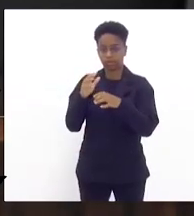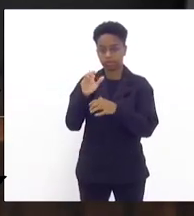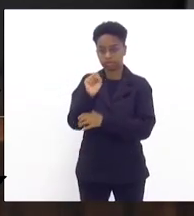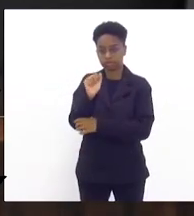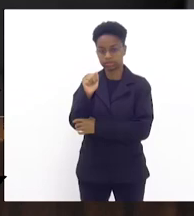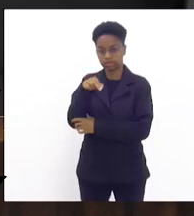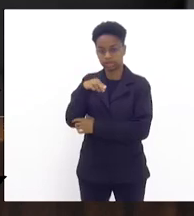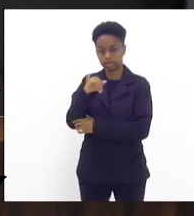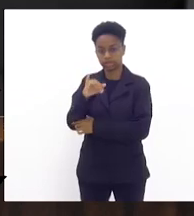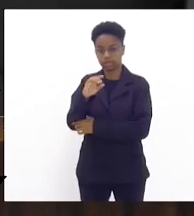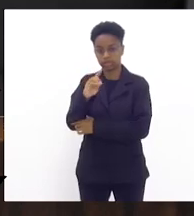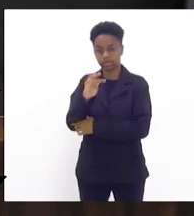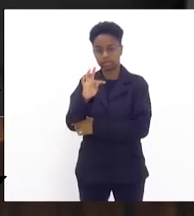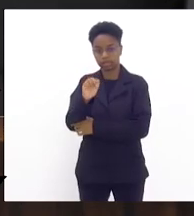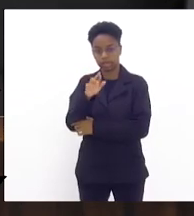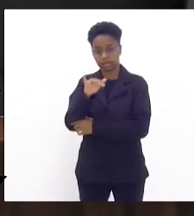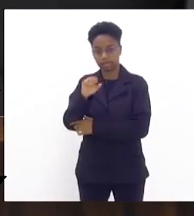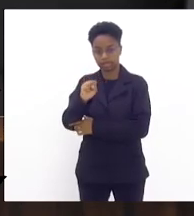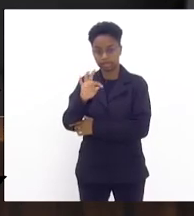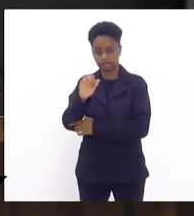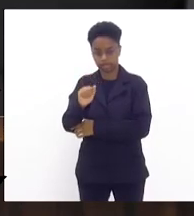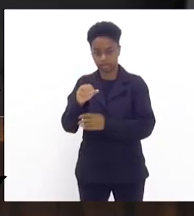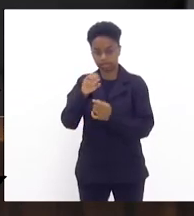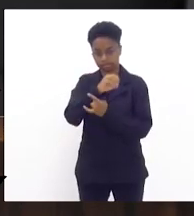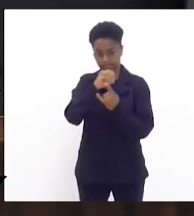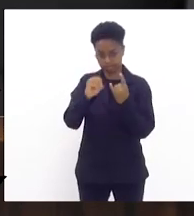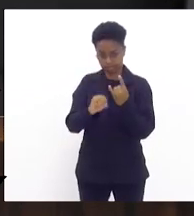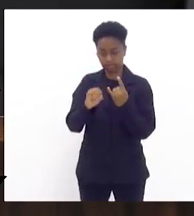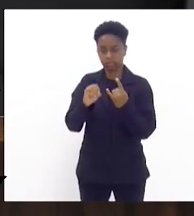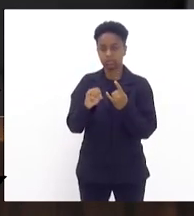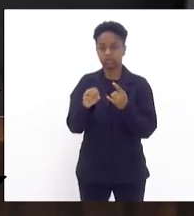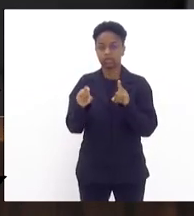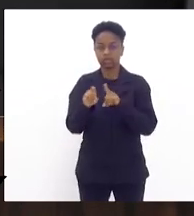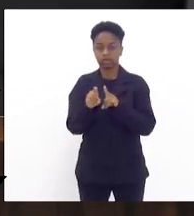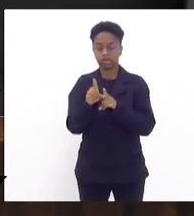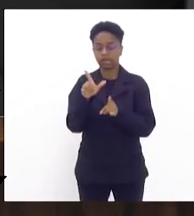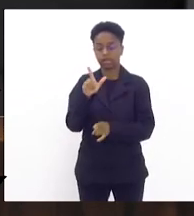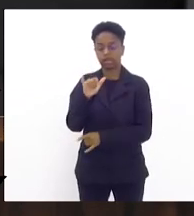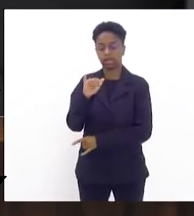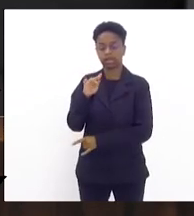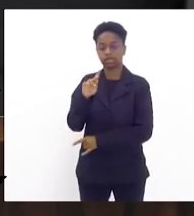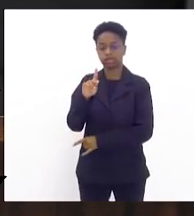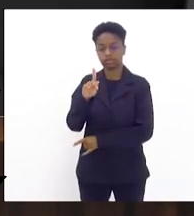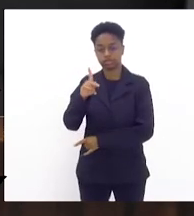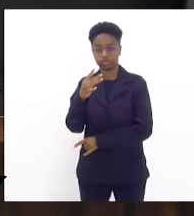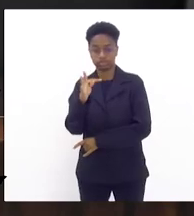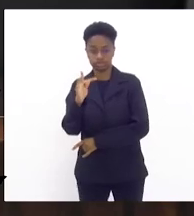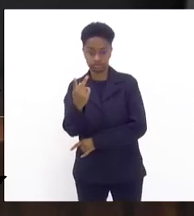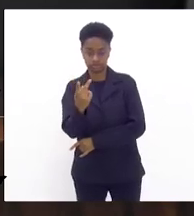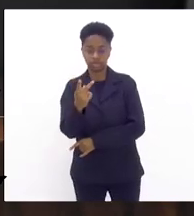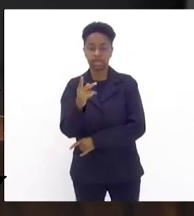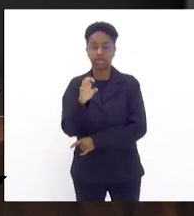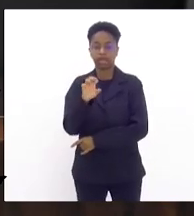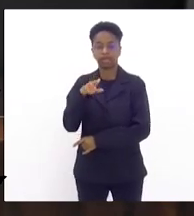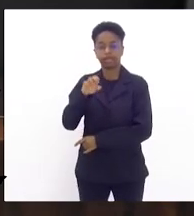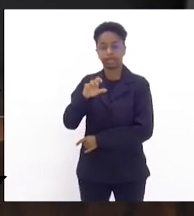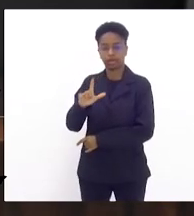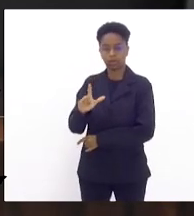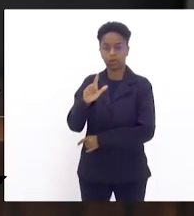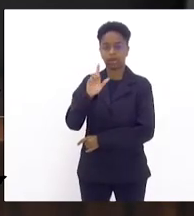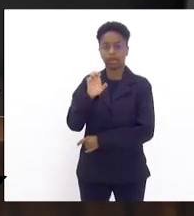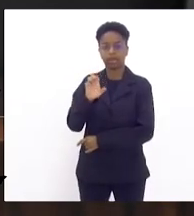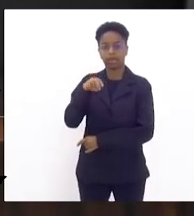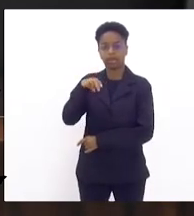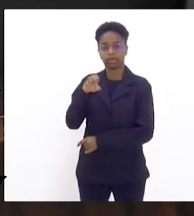Cruz, Câmara Comunitária da Barra, Light, Enel, Energisa,